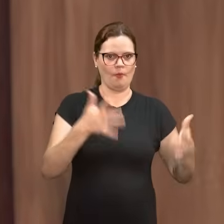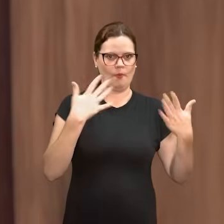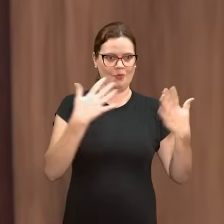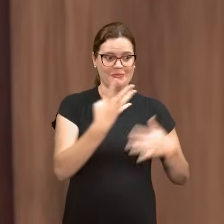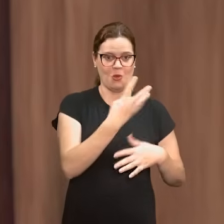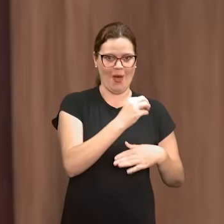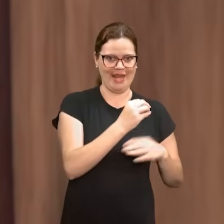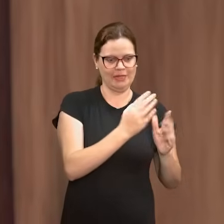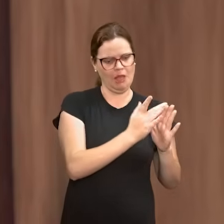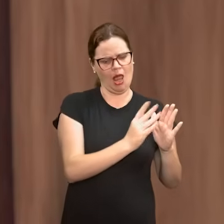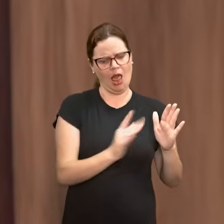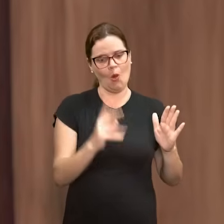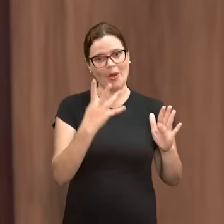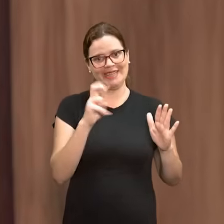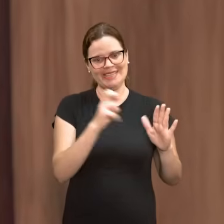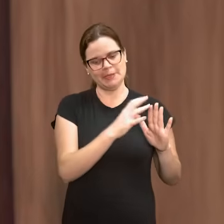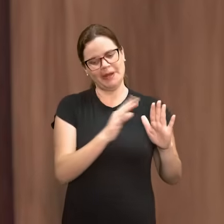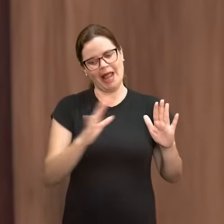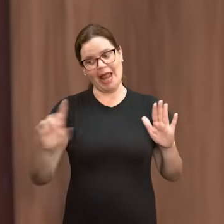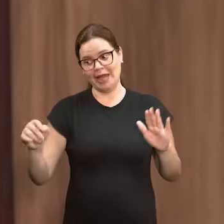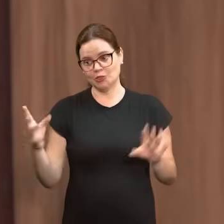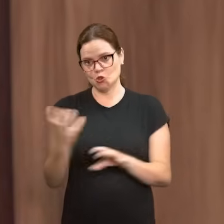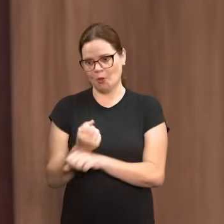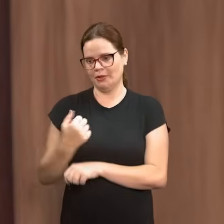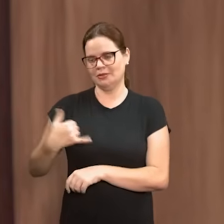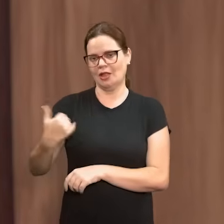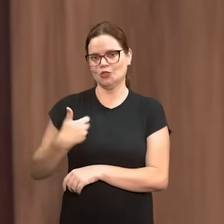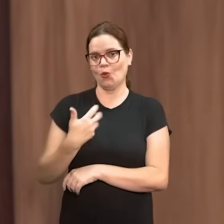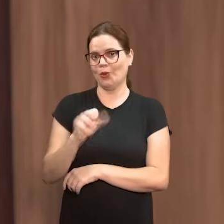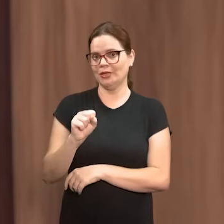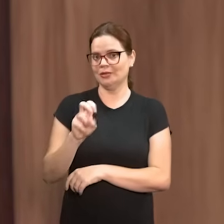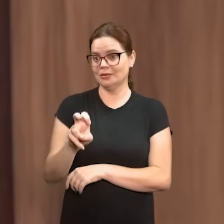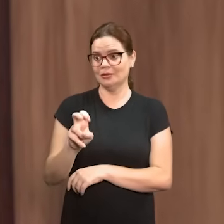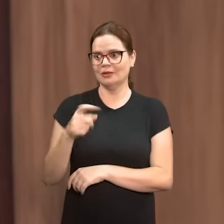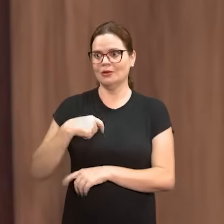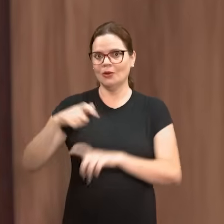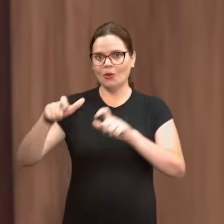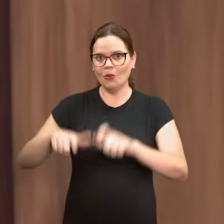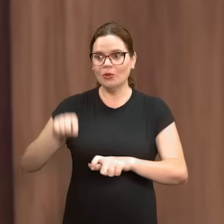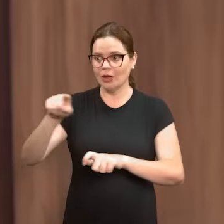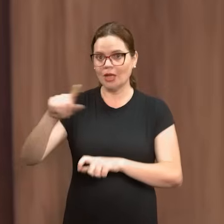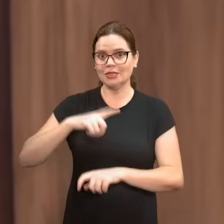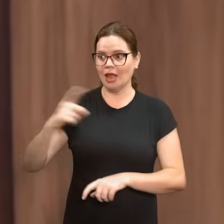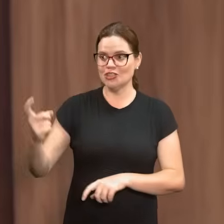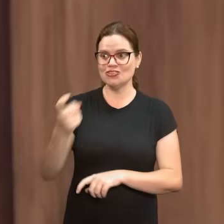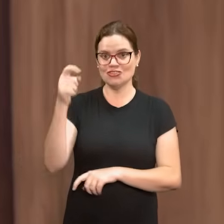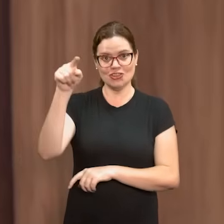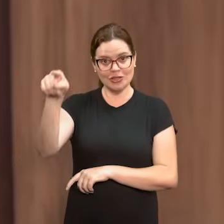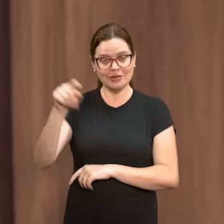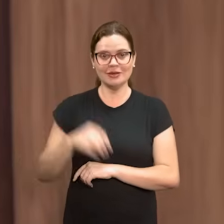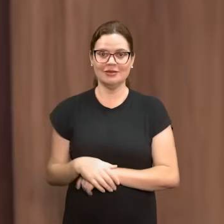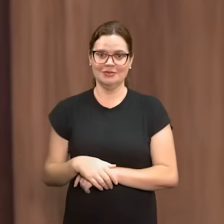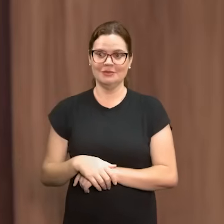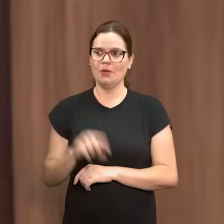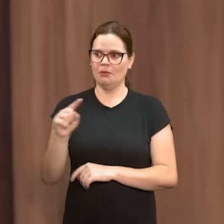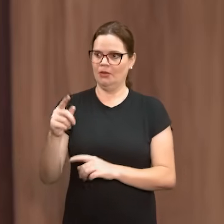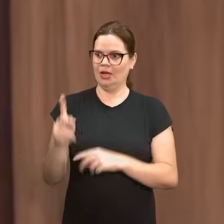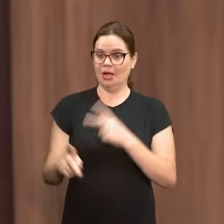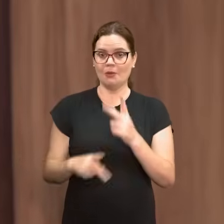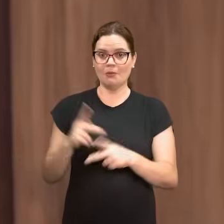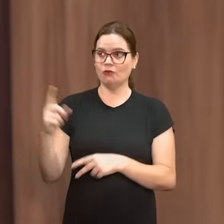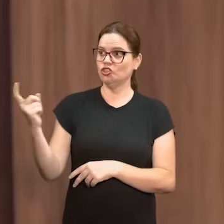ocasião, a terra que ele estava indo agora era a terra onde existiam os gigantes. Enaquins era um povo